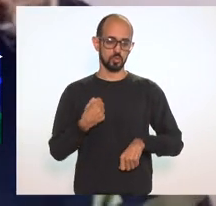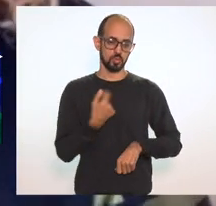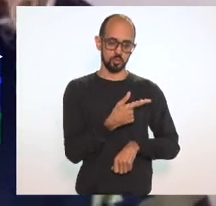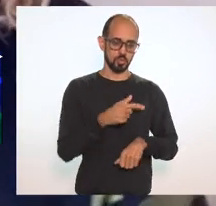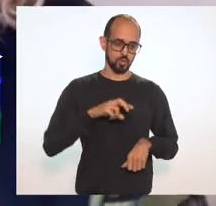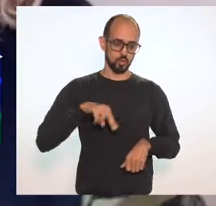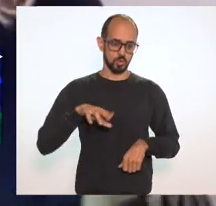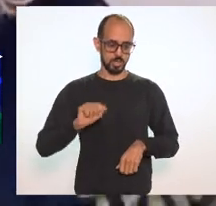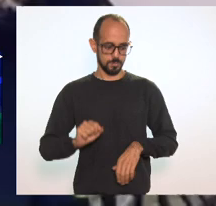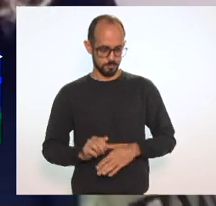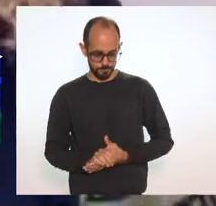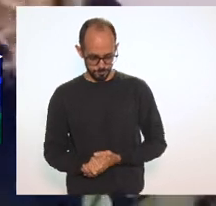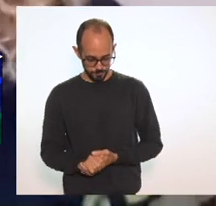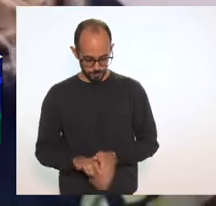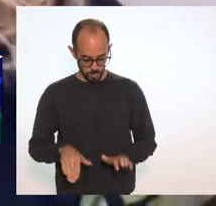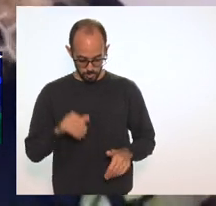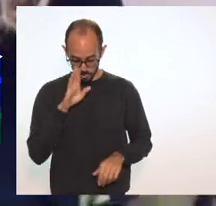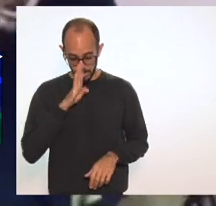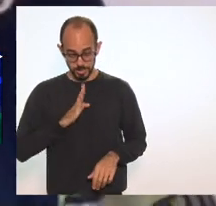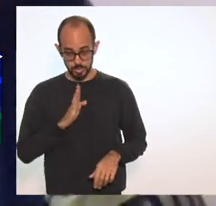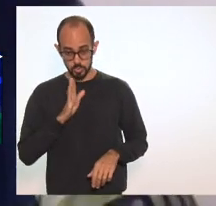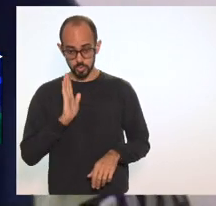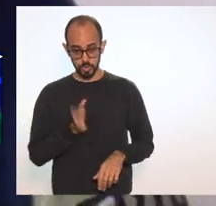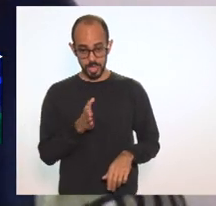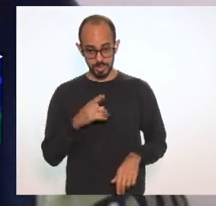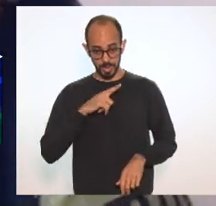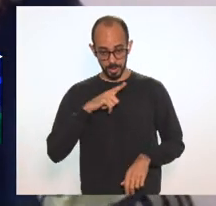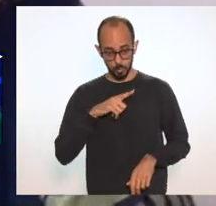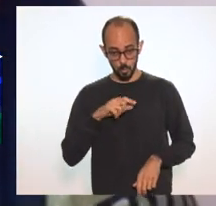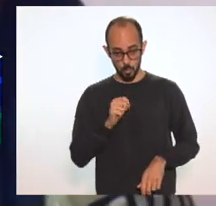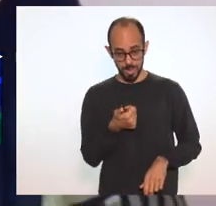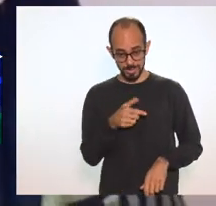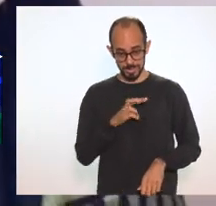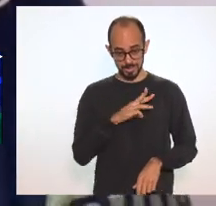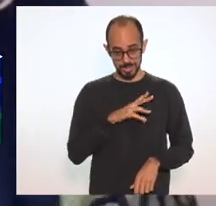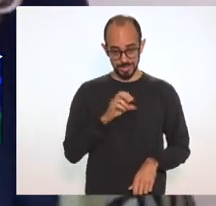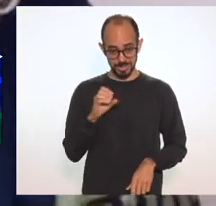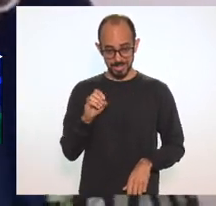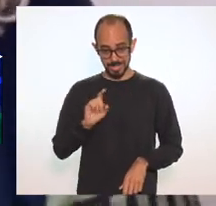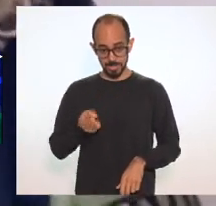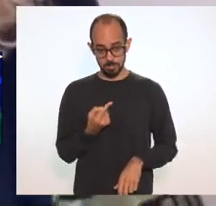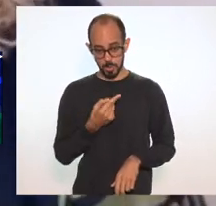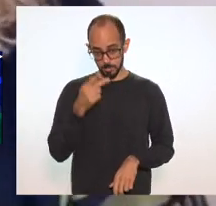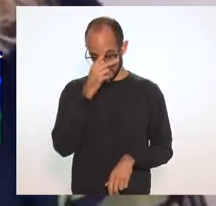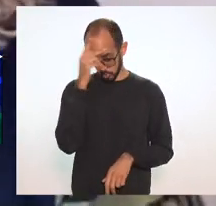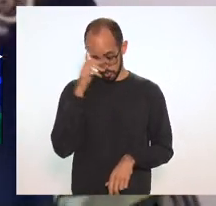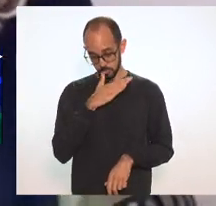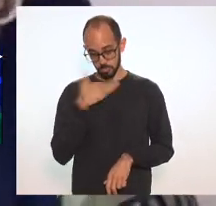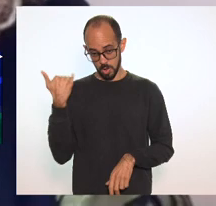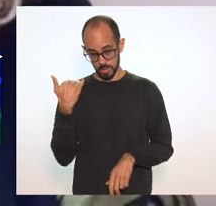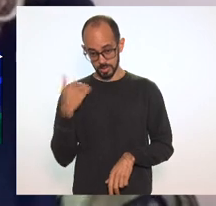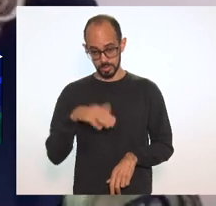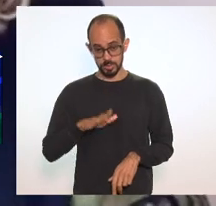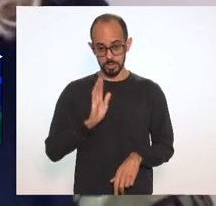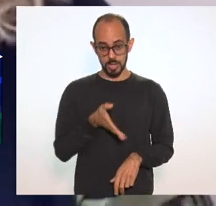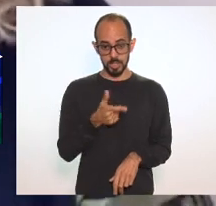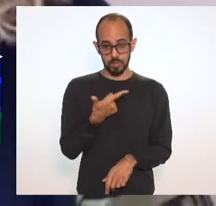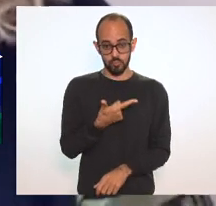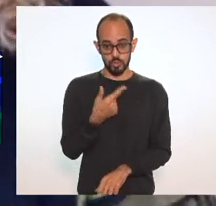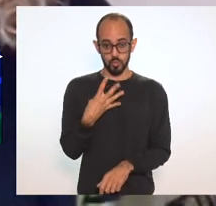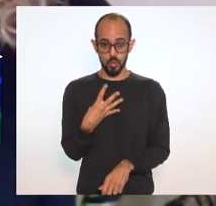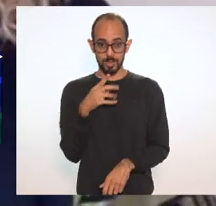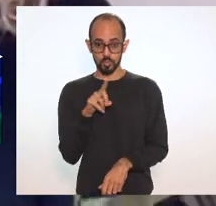chegamos é o Brasil está chegando a quase 300 mil mortes são e São 24 dias que a curva